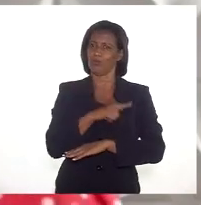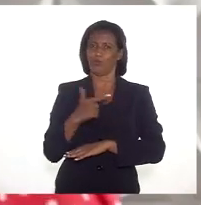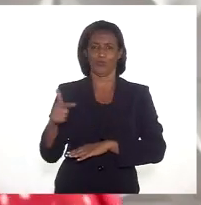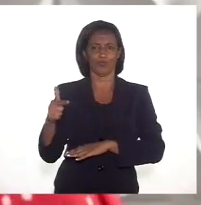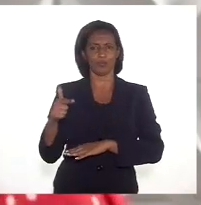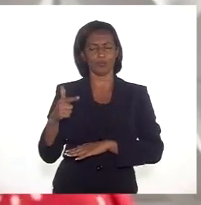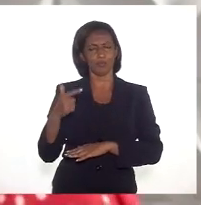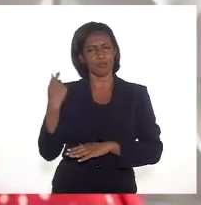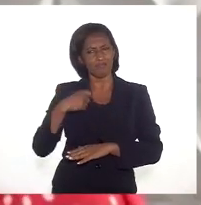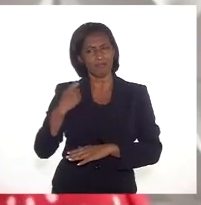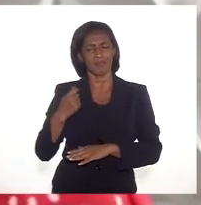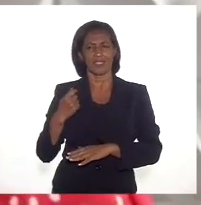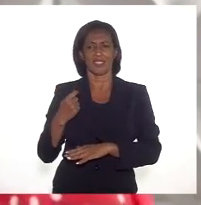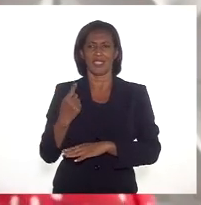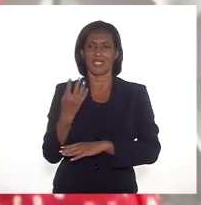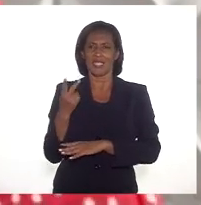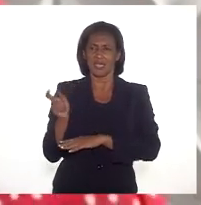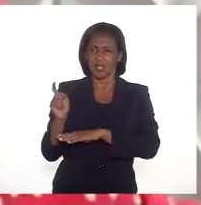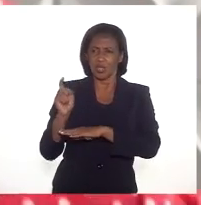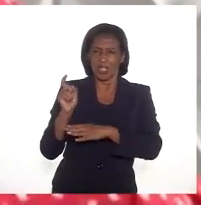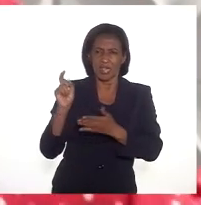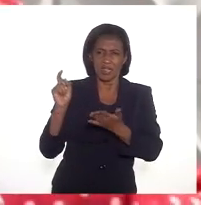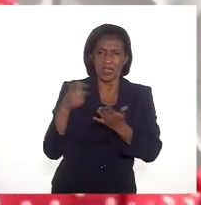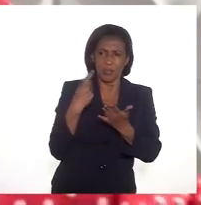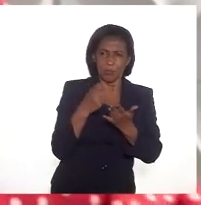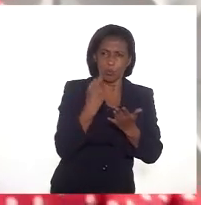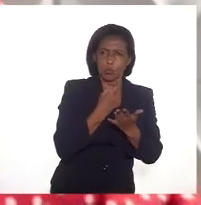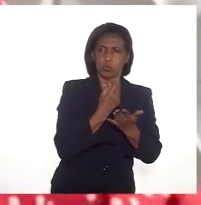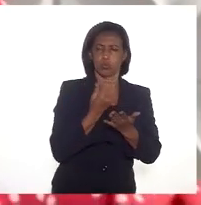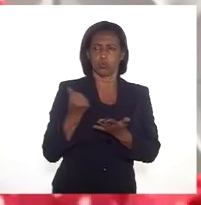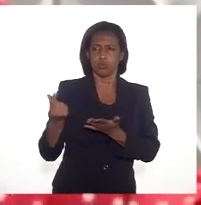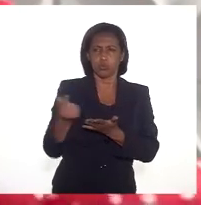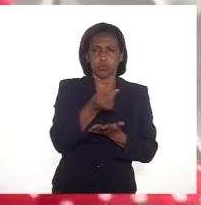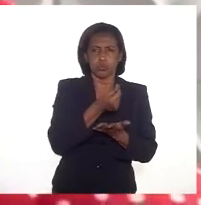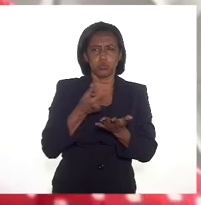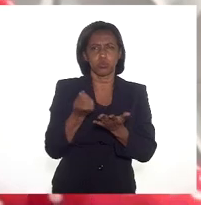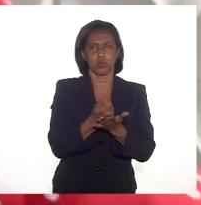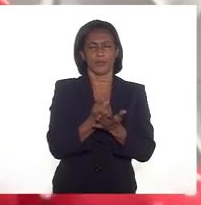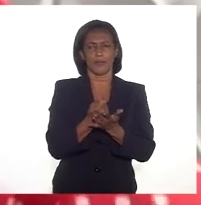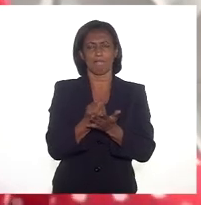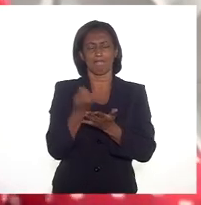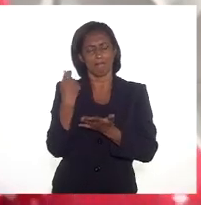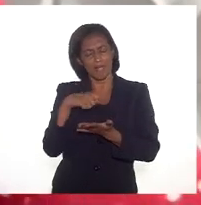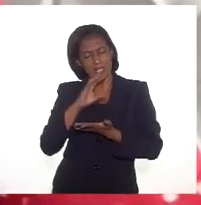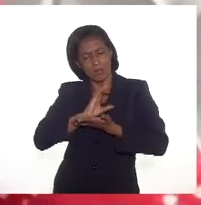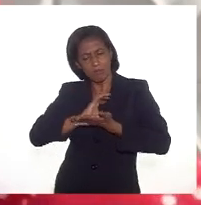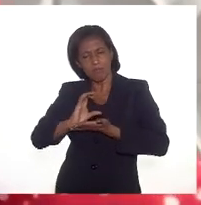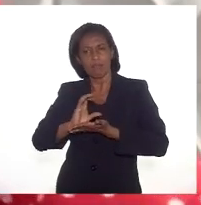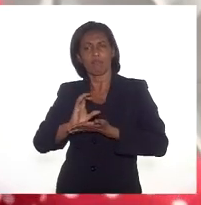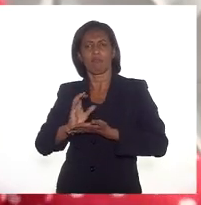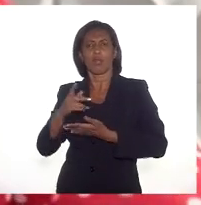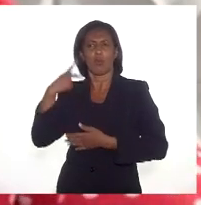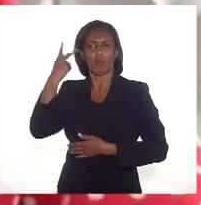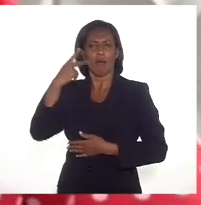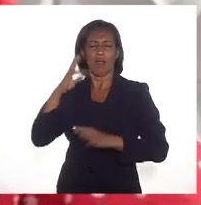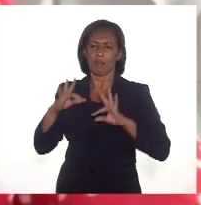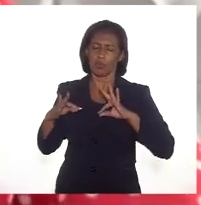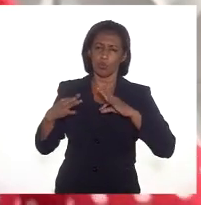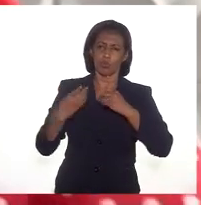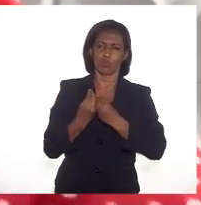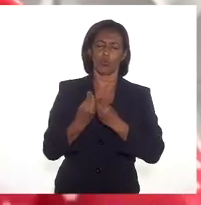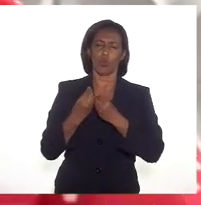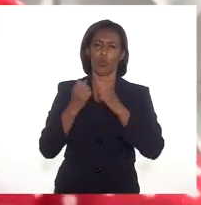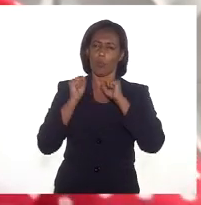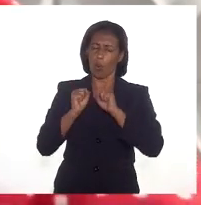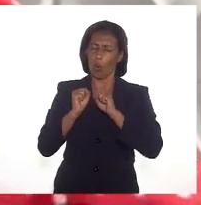que esse tratamento tributário especial, e acho que Vossa Excelência colocou muito bem, a contribuição do parlamento como um todo, possa,